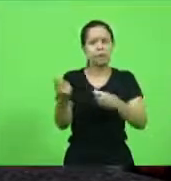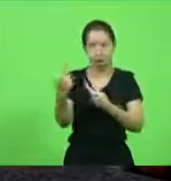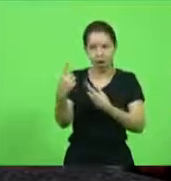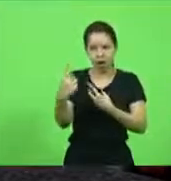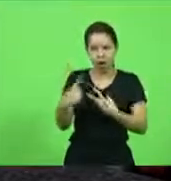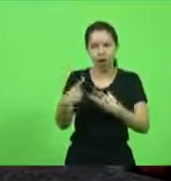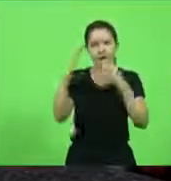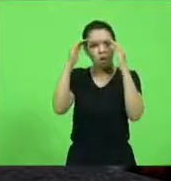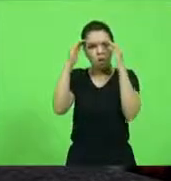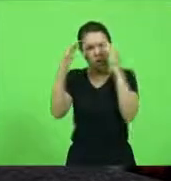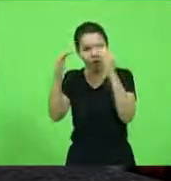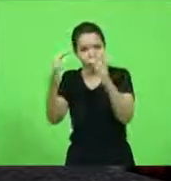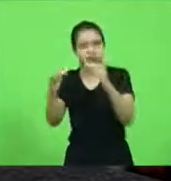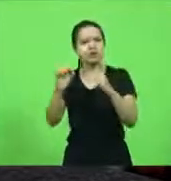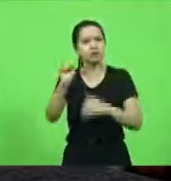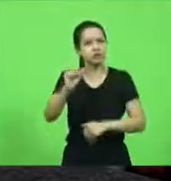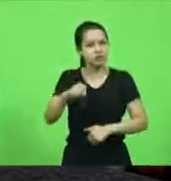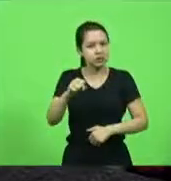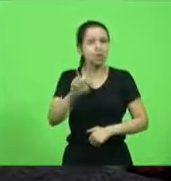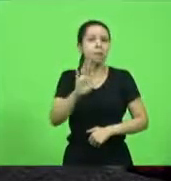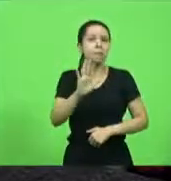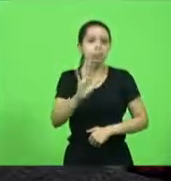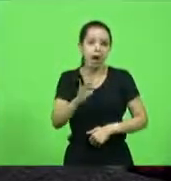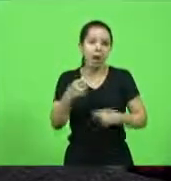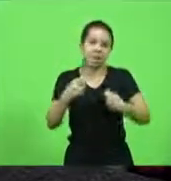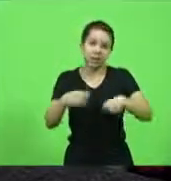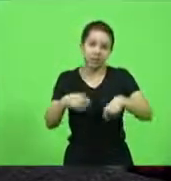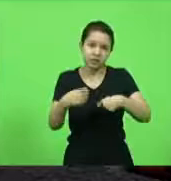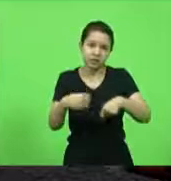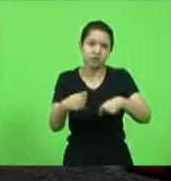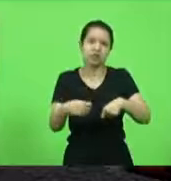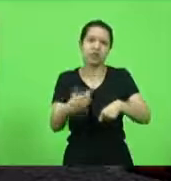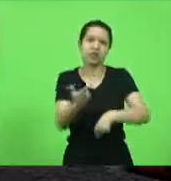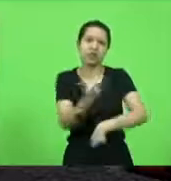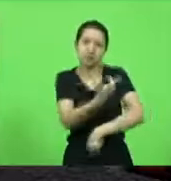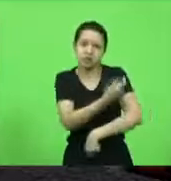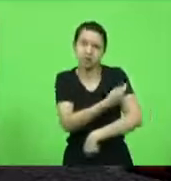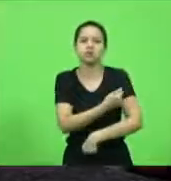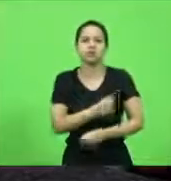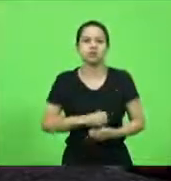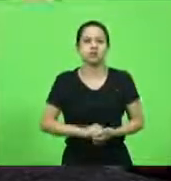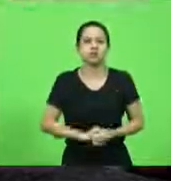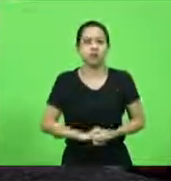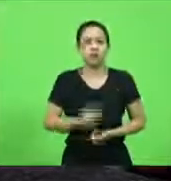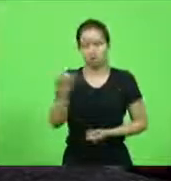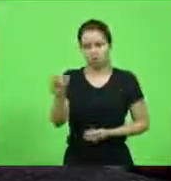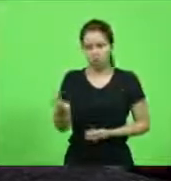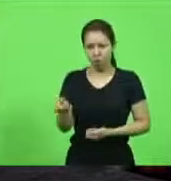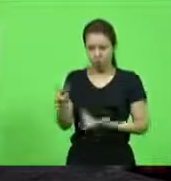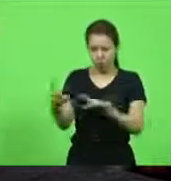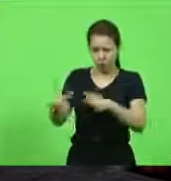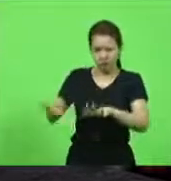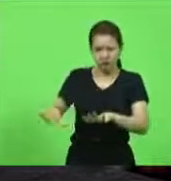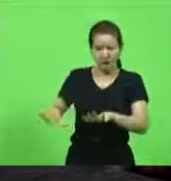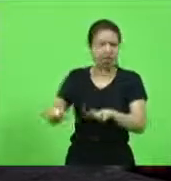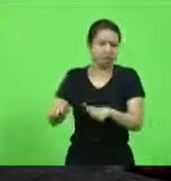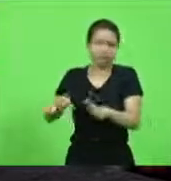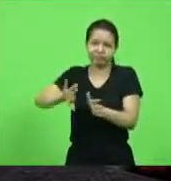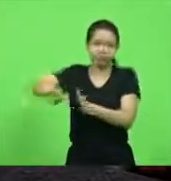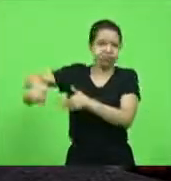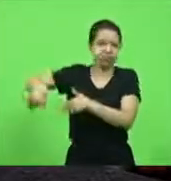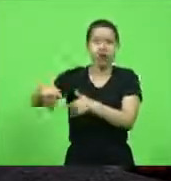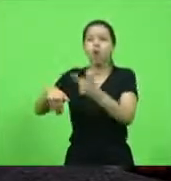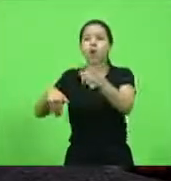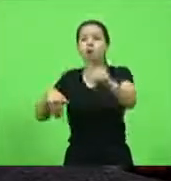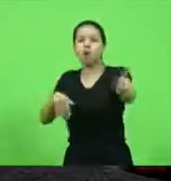sim, mas tem que ter vacina. Ah, mas alguém não quer vacinar? Não quer, vai para outro, depois se vê. Essa